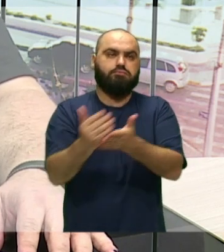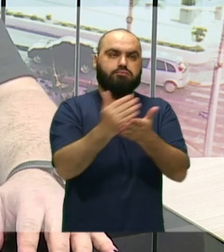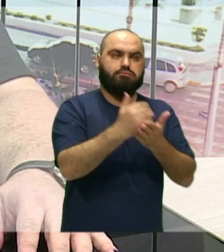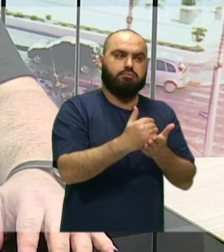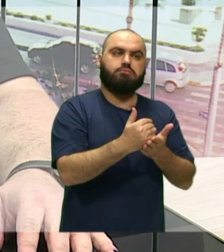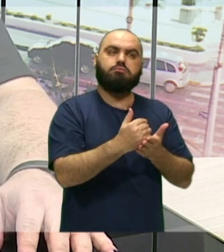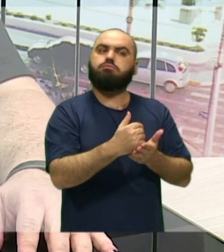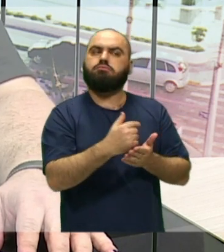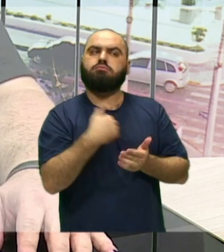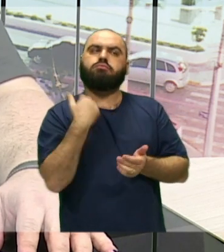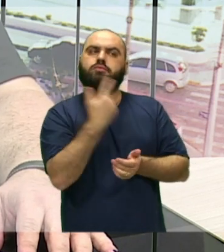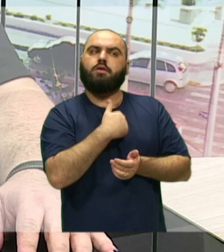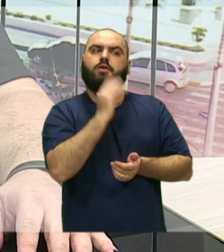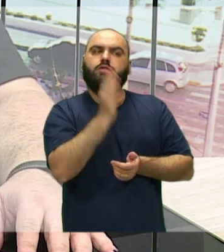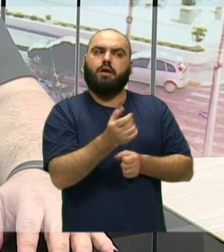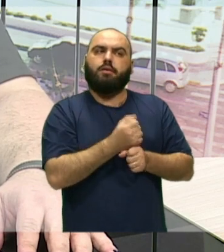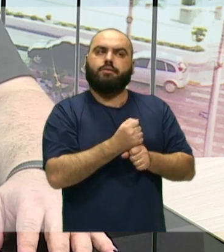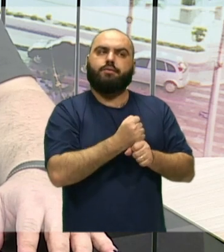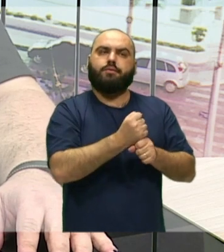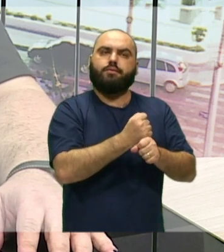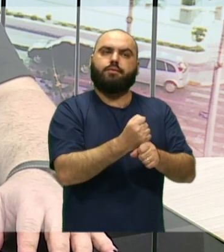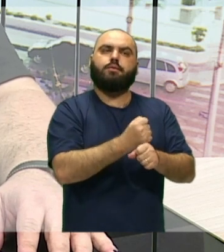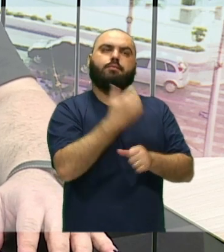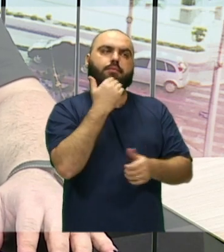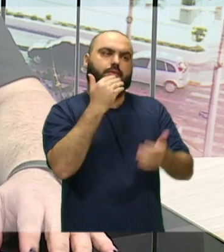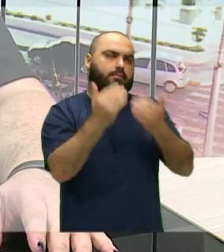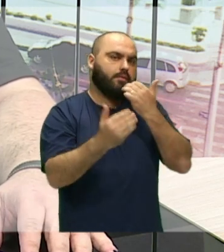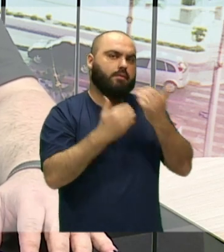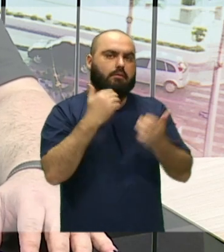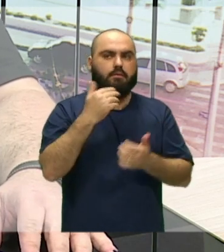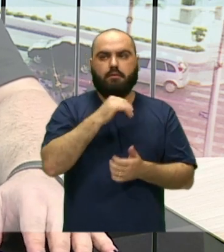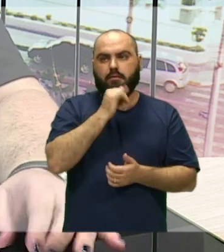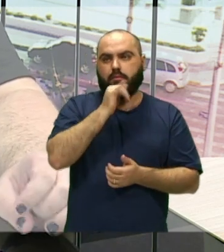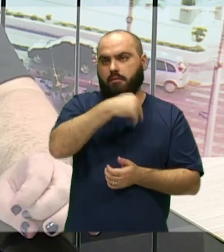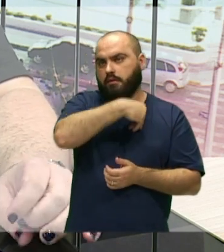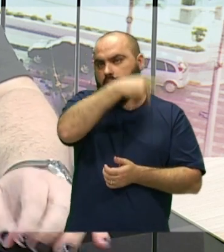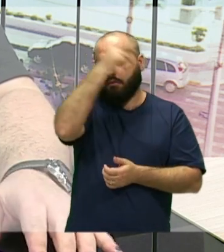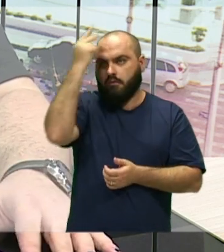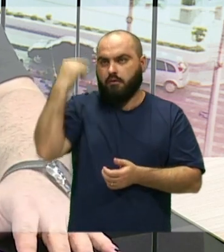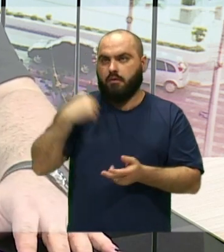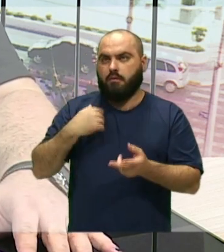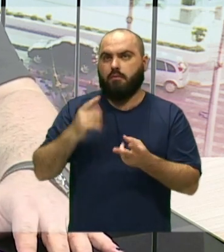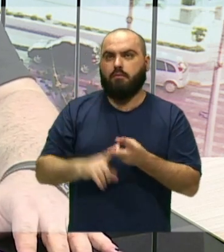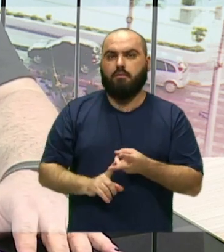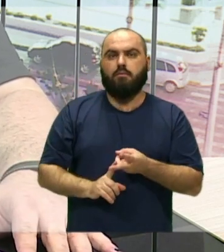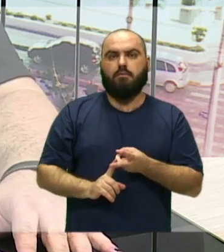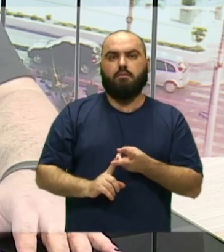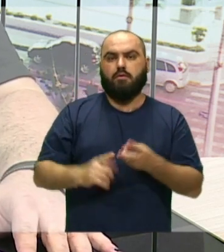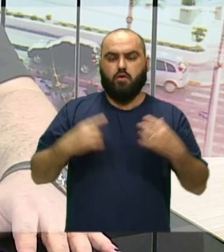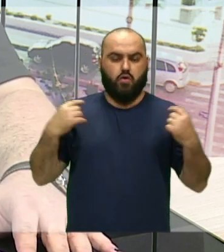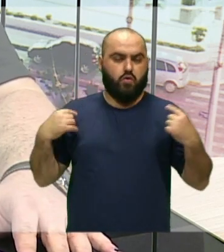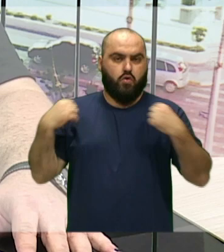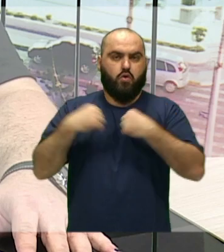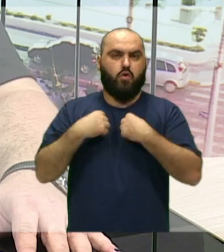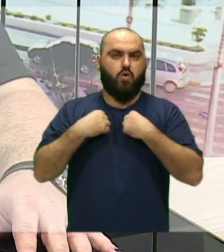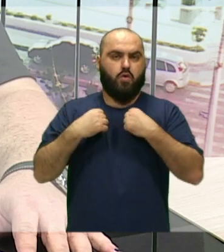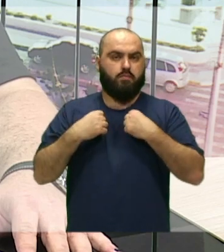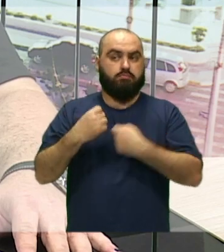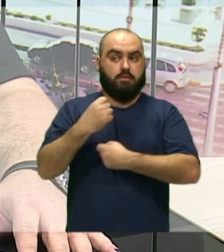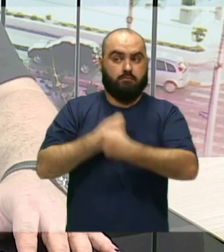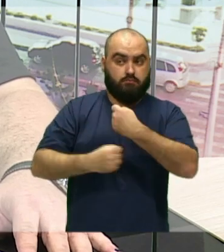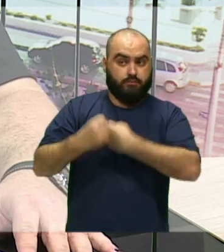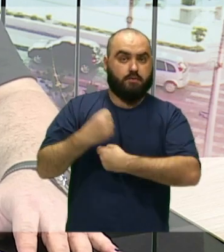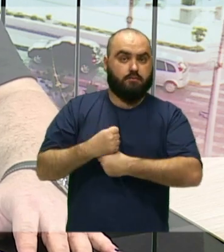alguns anos fazendo campanhas campanha de arrecadação no natal de e agasalho né e ano passado a gente